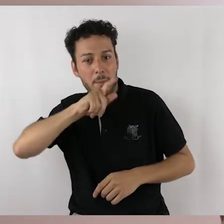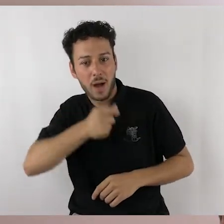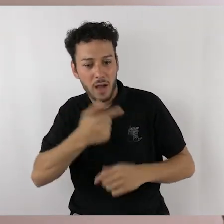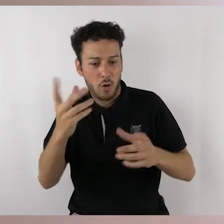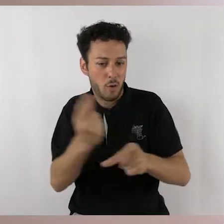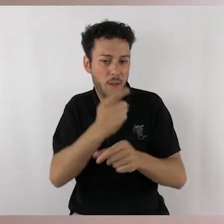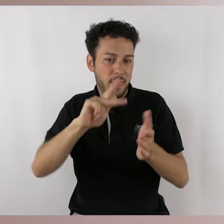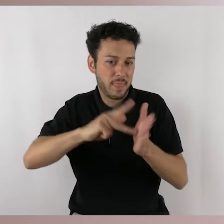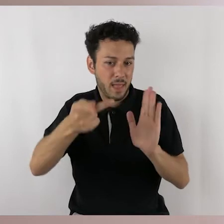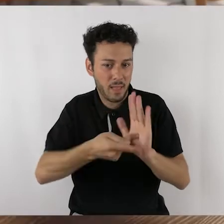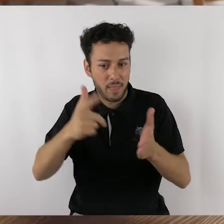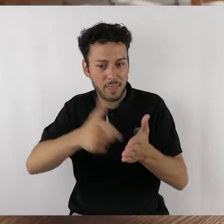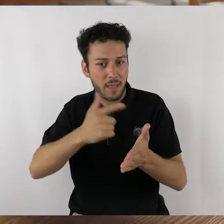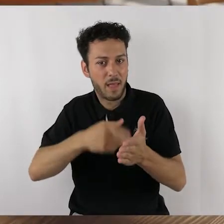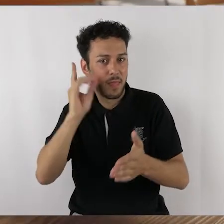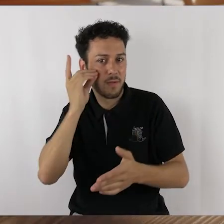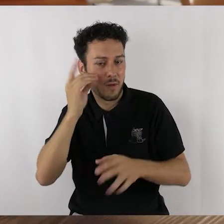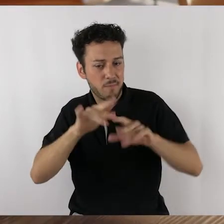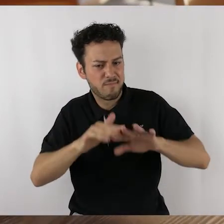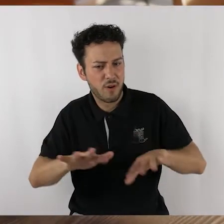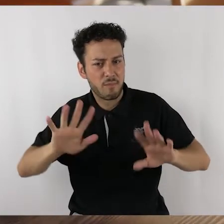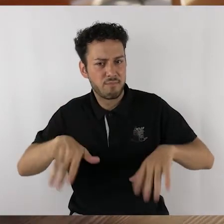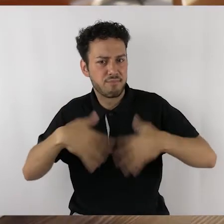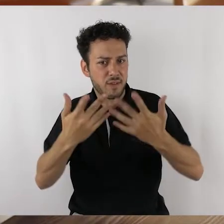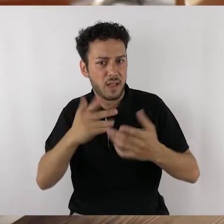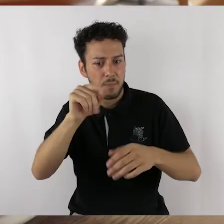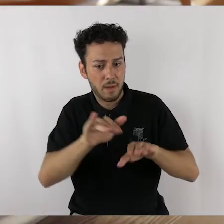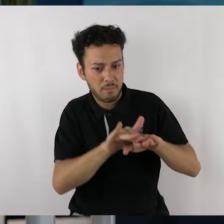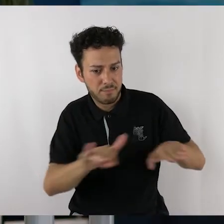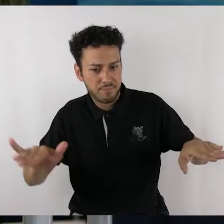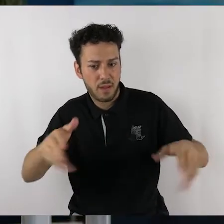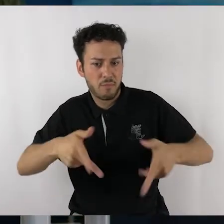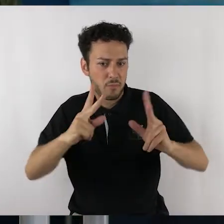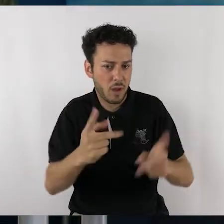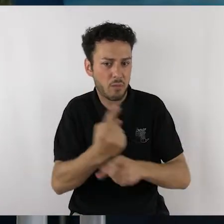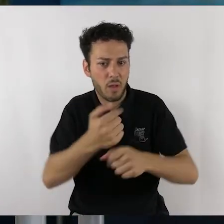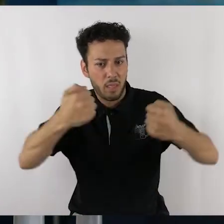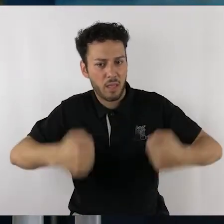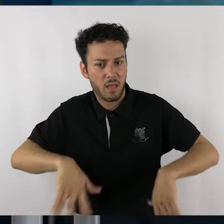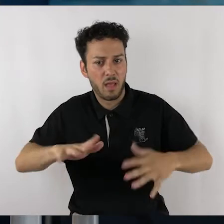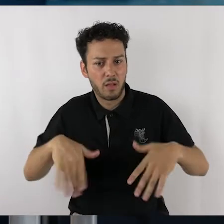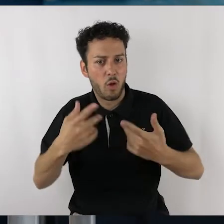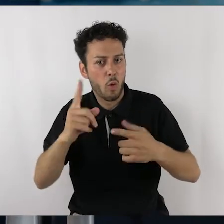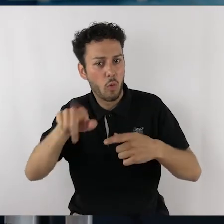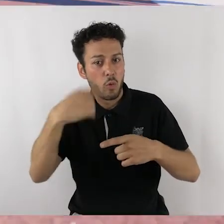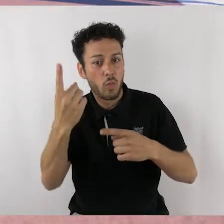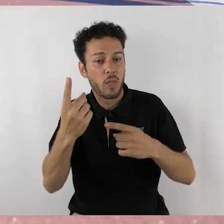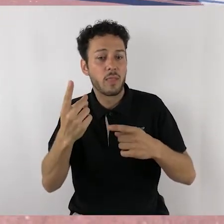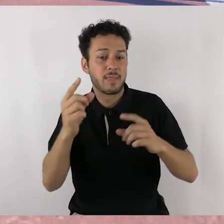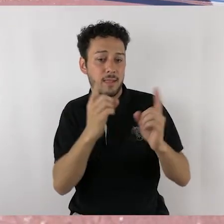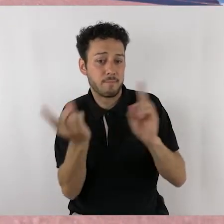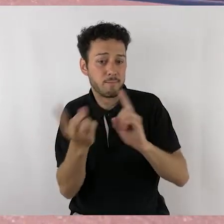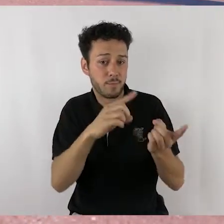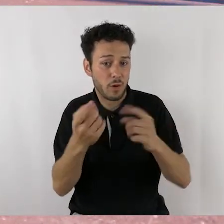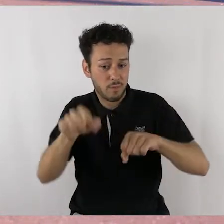encarregados de educação compra tecnologia salvar de telefones computadores mobiliários secretarias cadeiras Ou